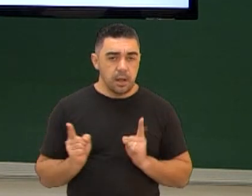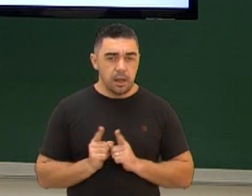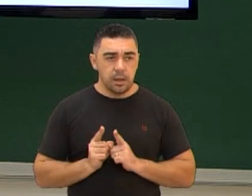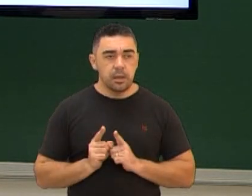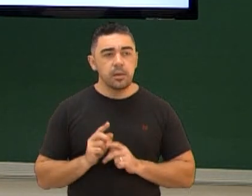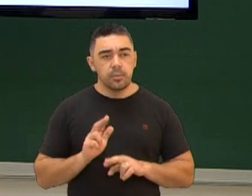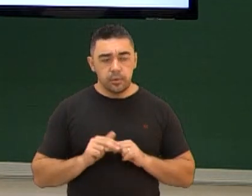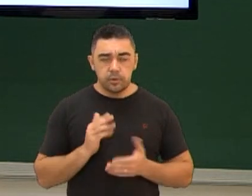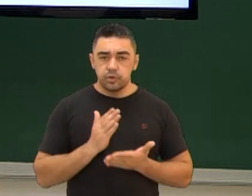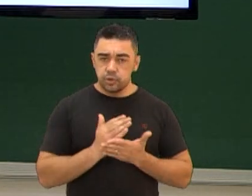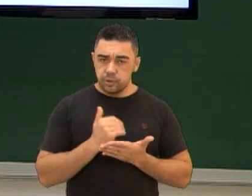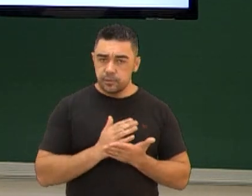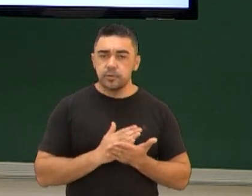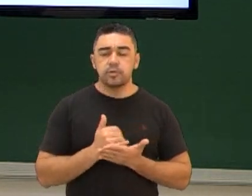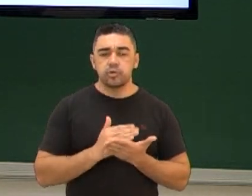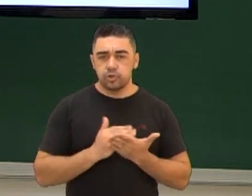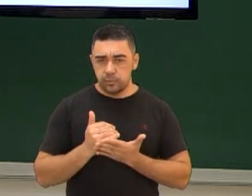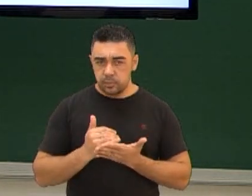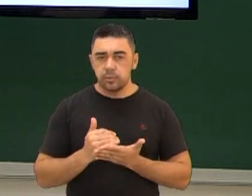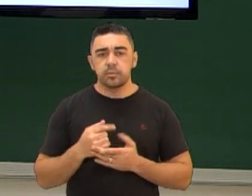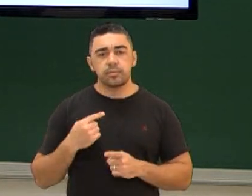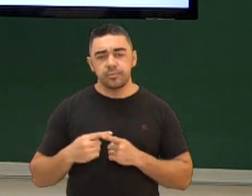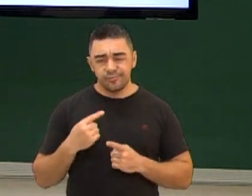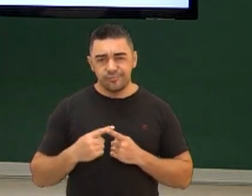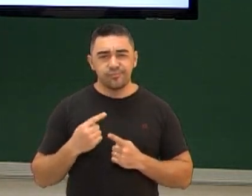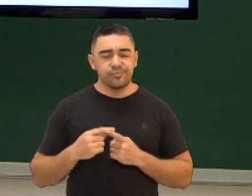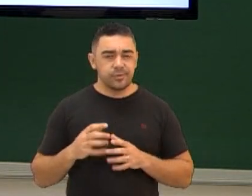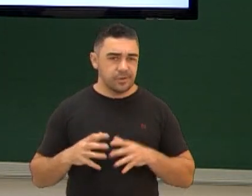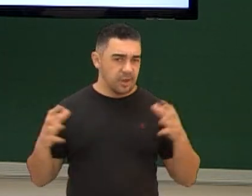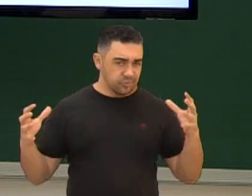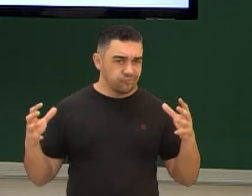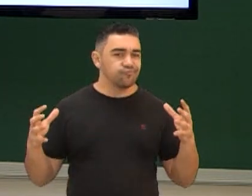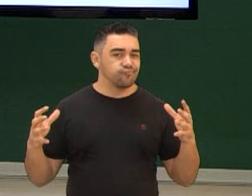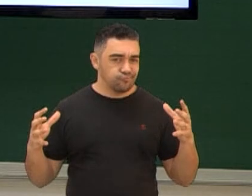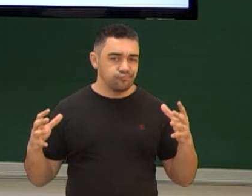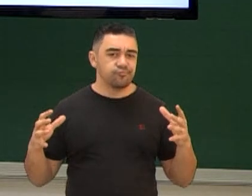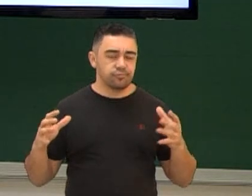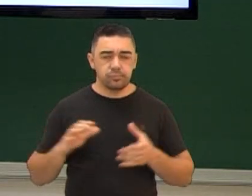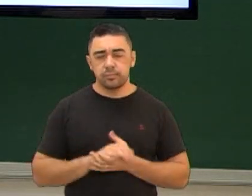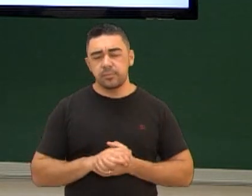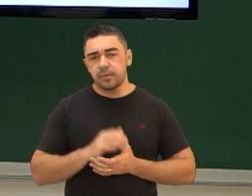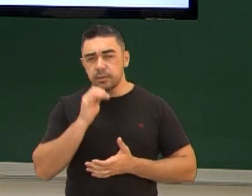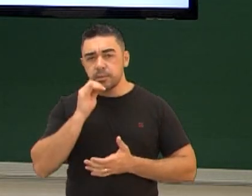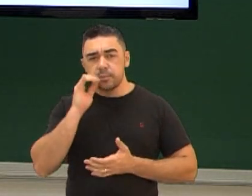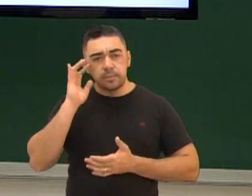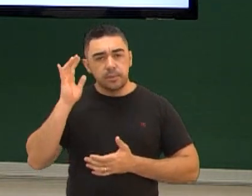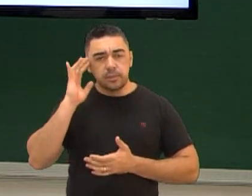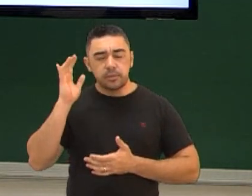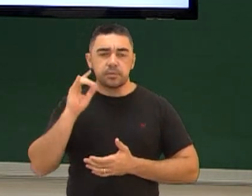usa submúltiplos muito pequenos, porque ele é uma unidade muito grande, tá? É como se a gente tivesse que trabalhar com